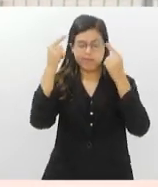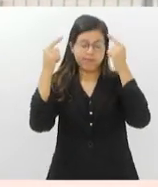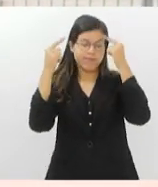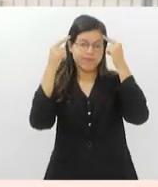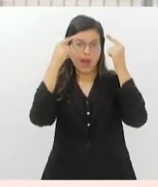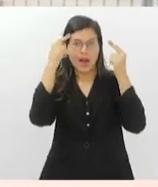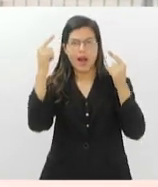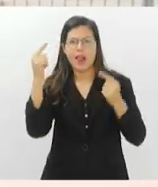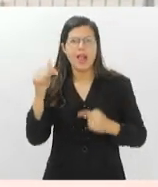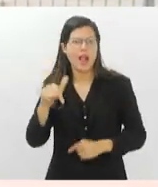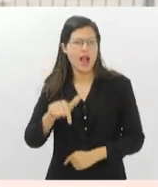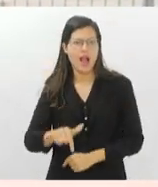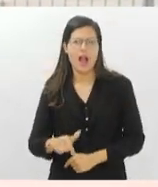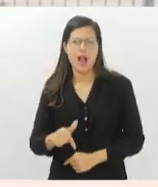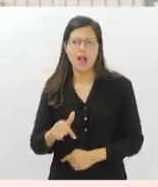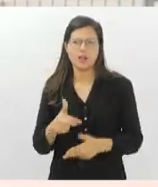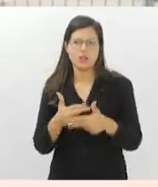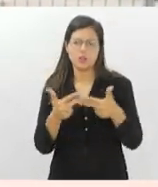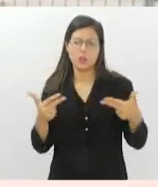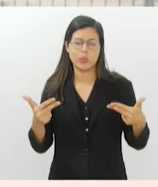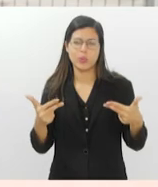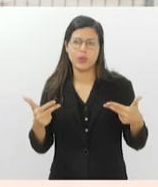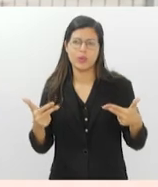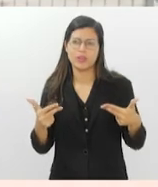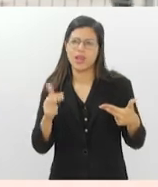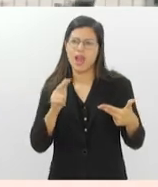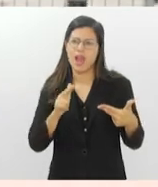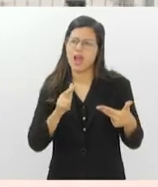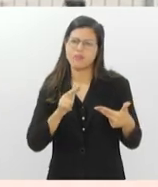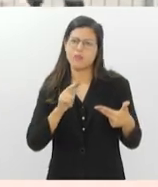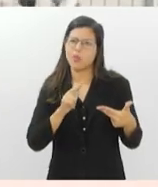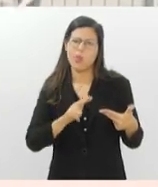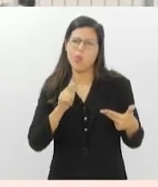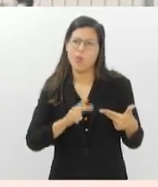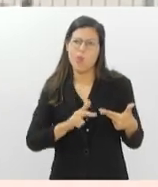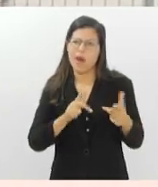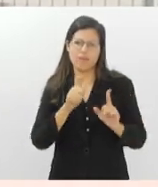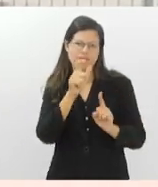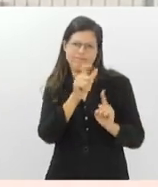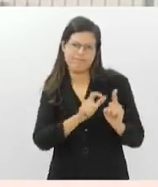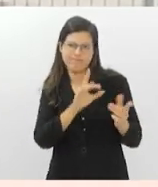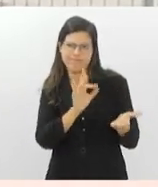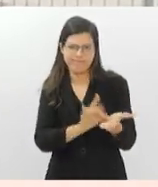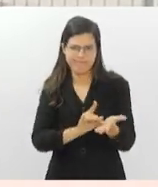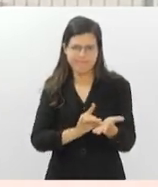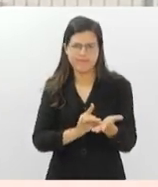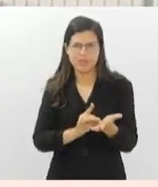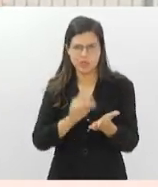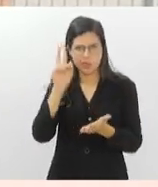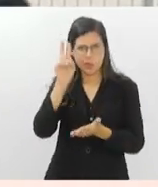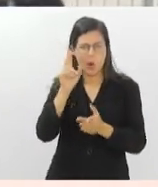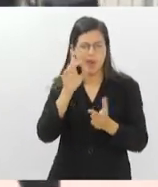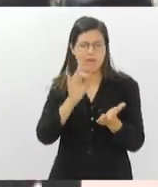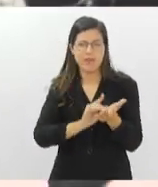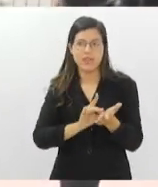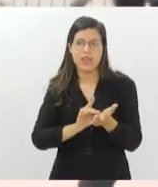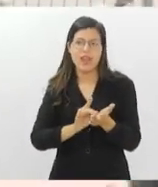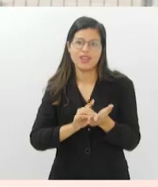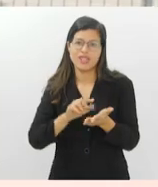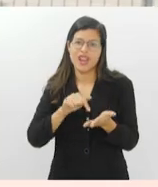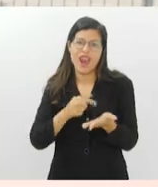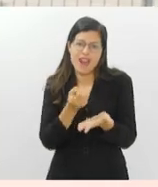criar situações e fatos, aí não é mais uma biografia. Você passa para a